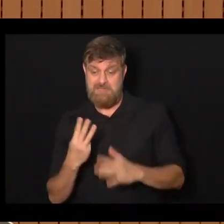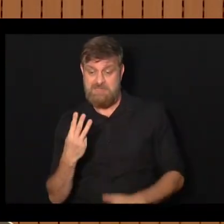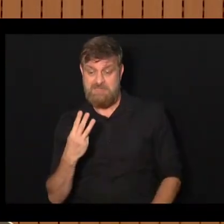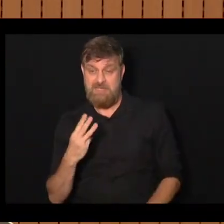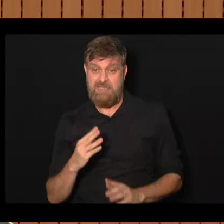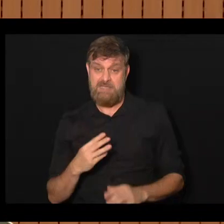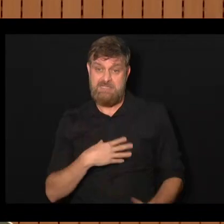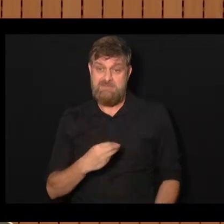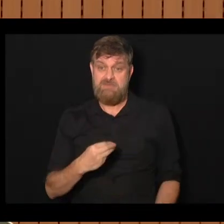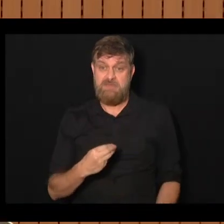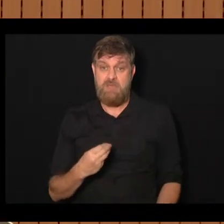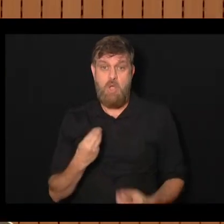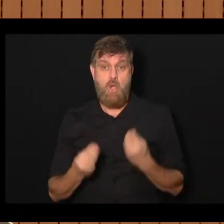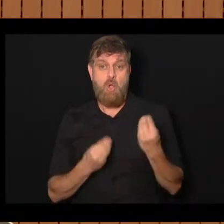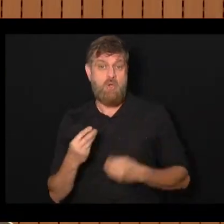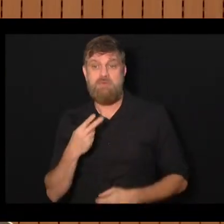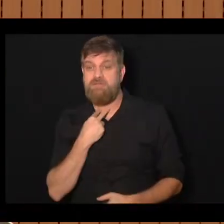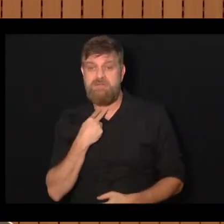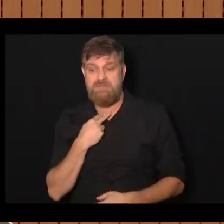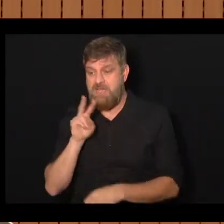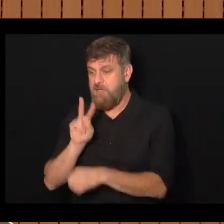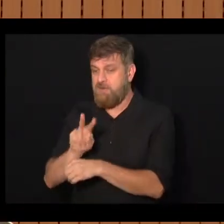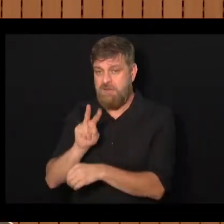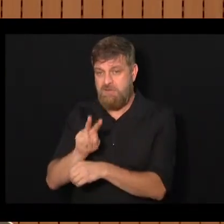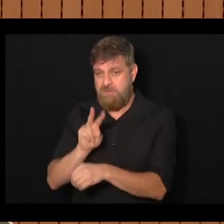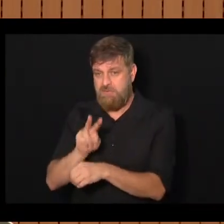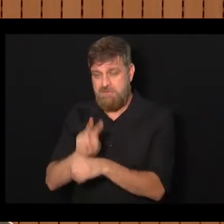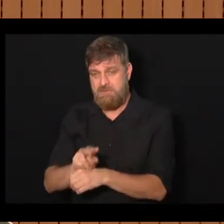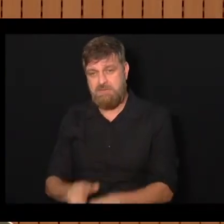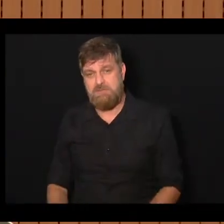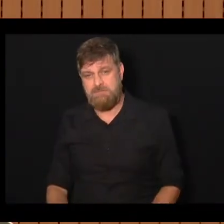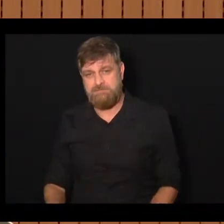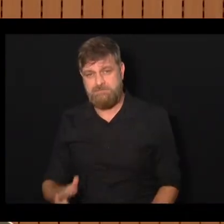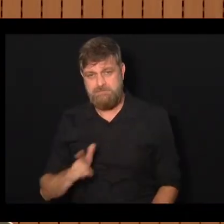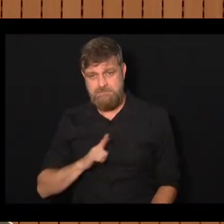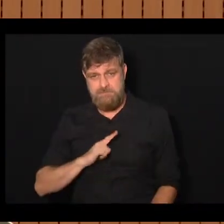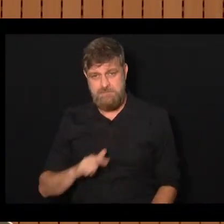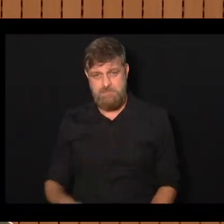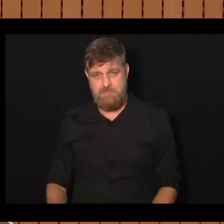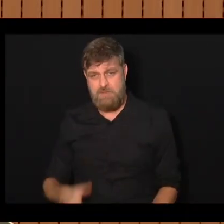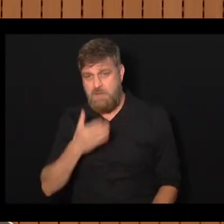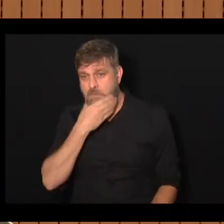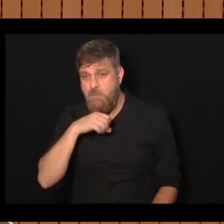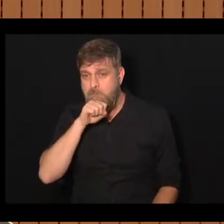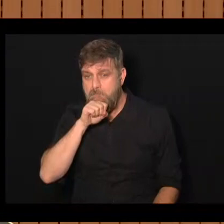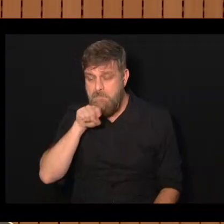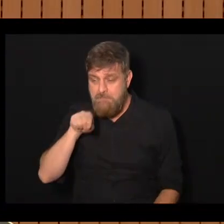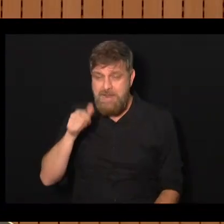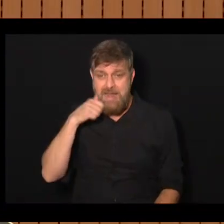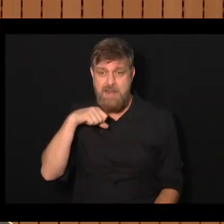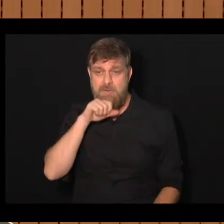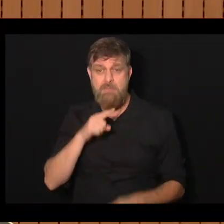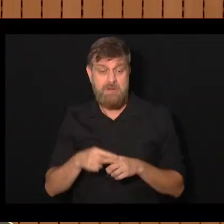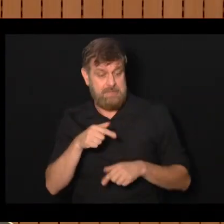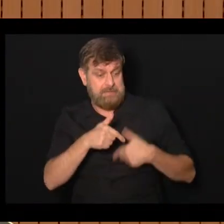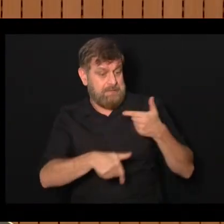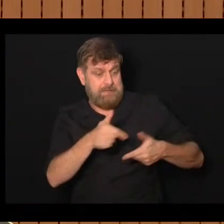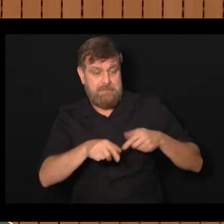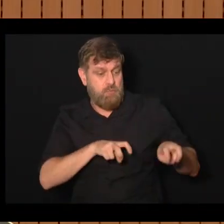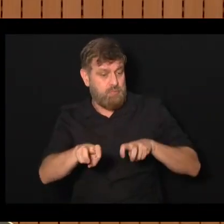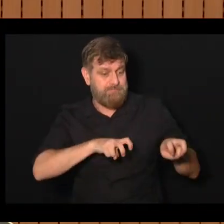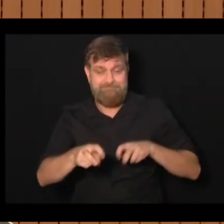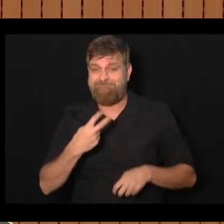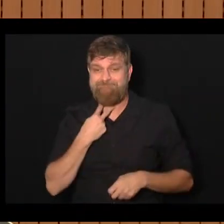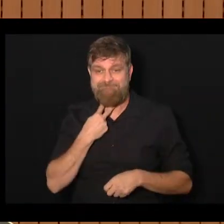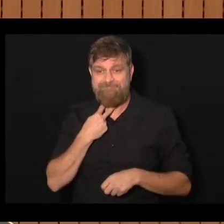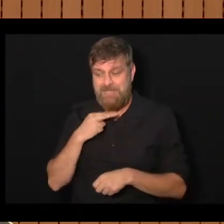família, esse filho não tem mais condição de dar a atenção necessária ao pai ou à mãe, porque ele também trabalha.